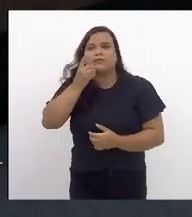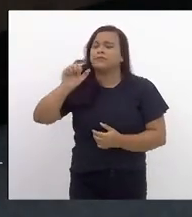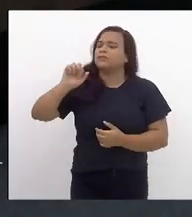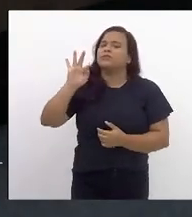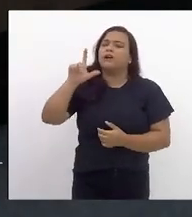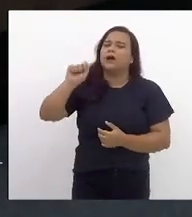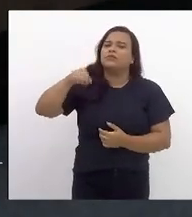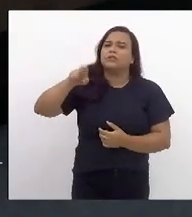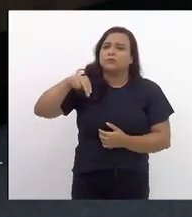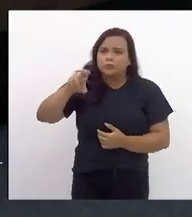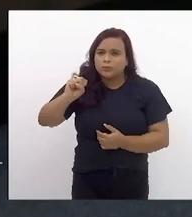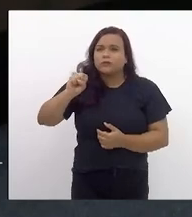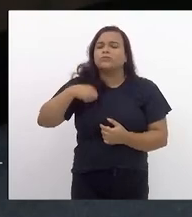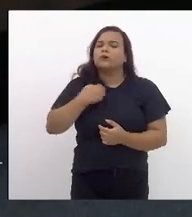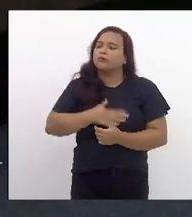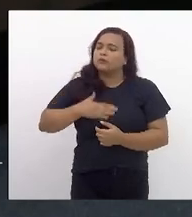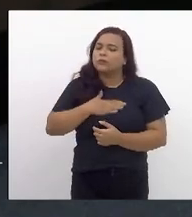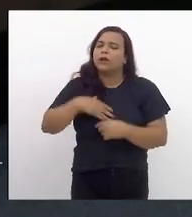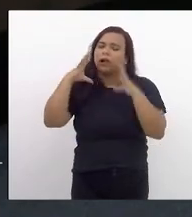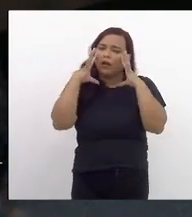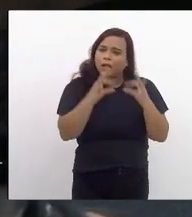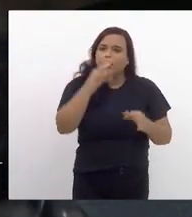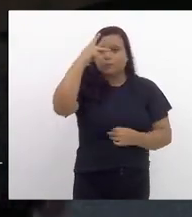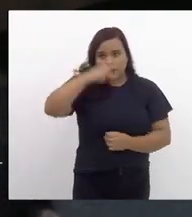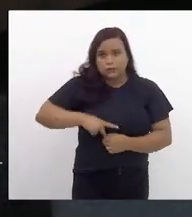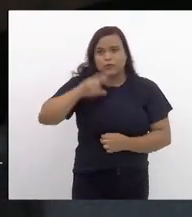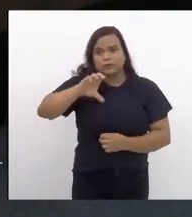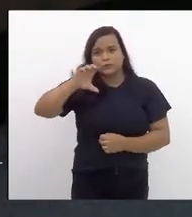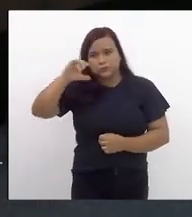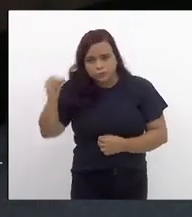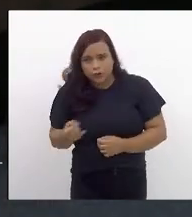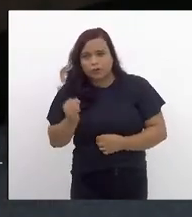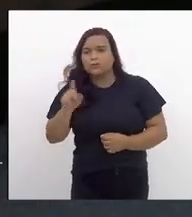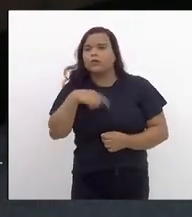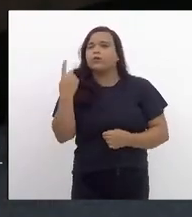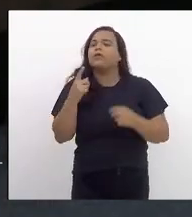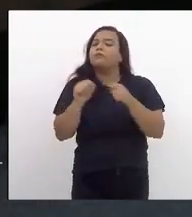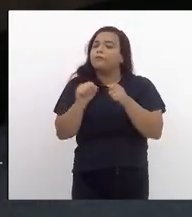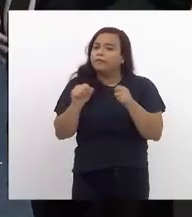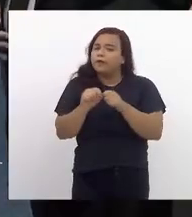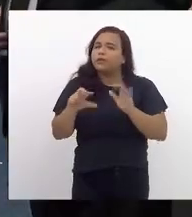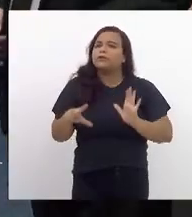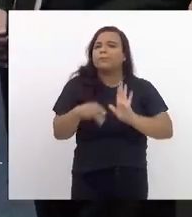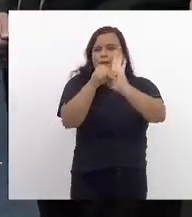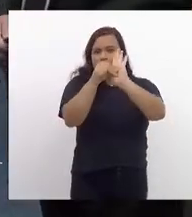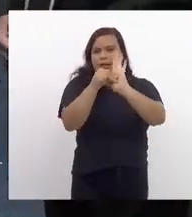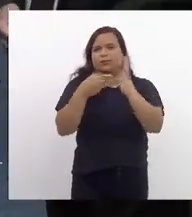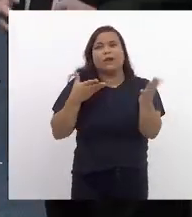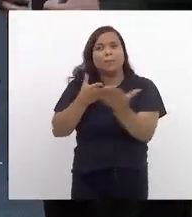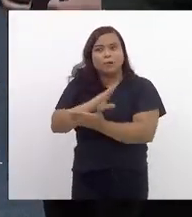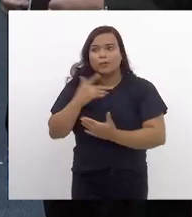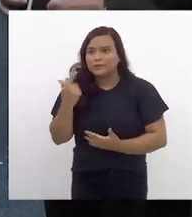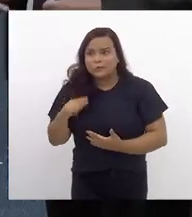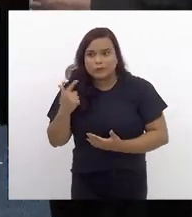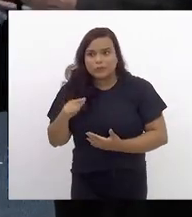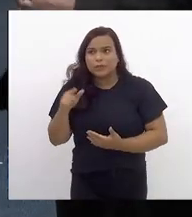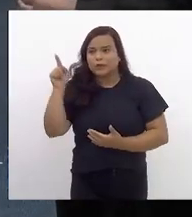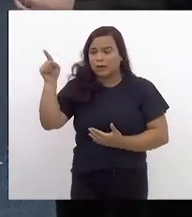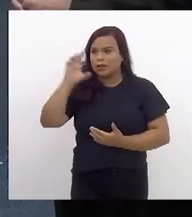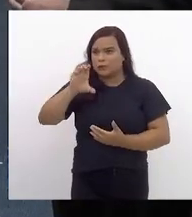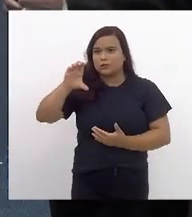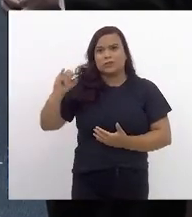do presidente da CCJ, fizemos uma emenda, não foi aprovada pela